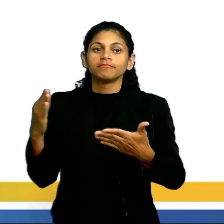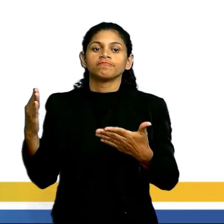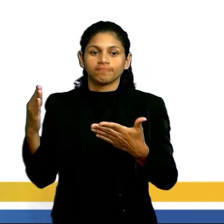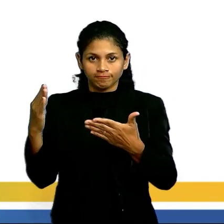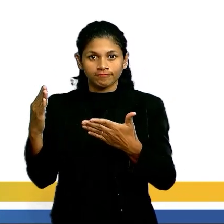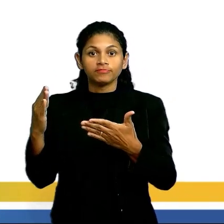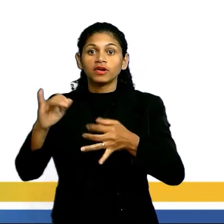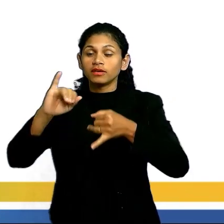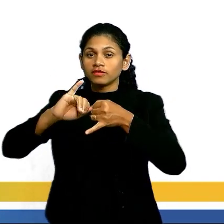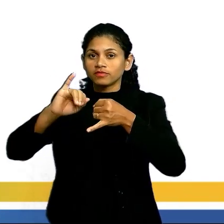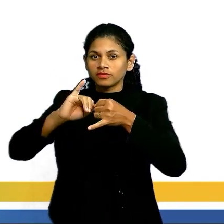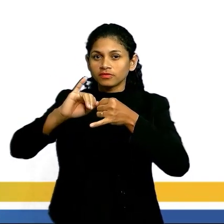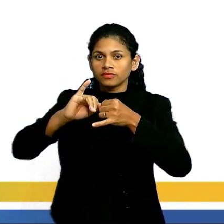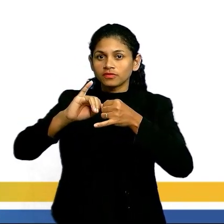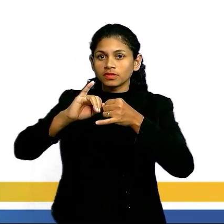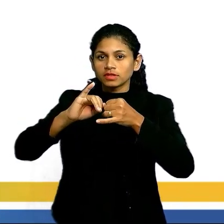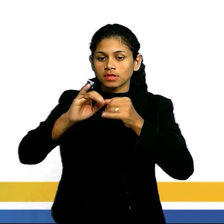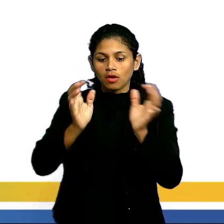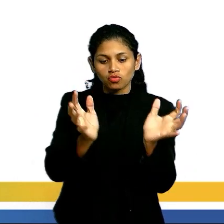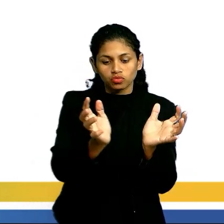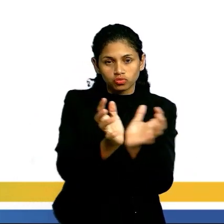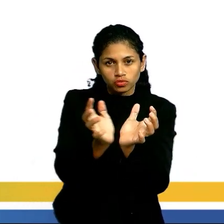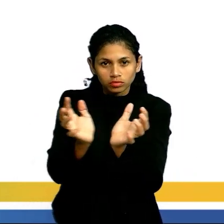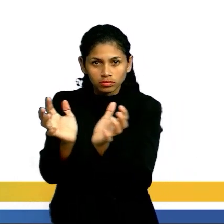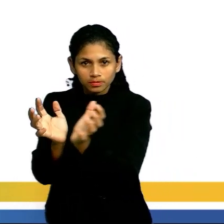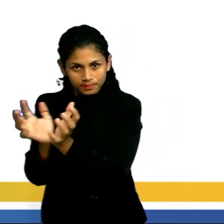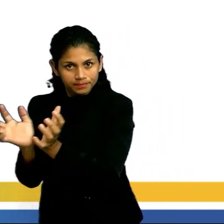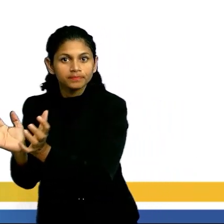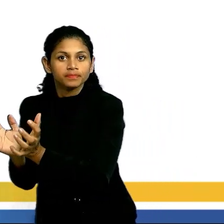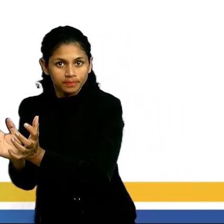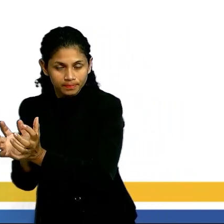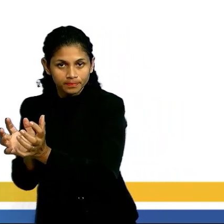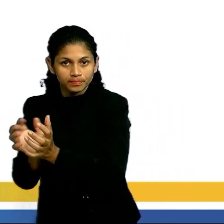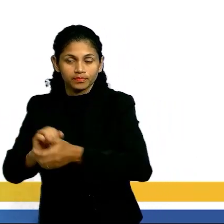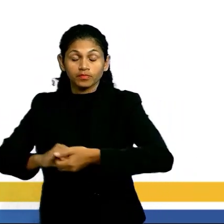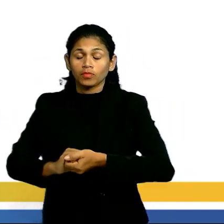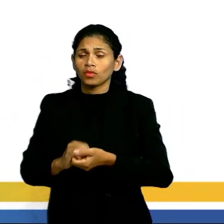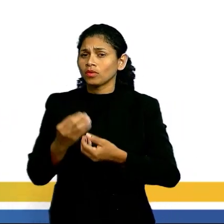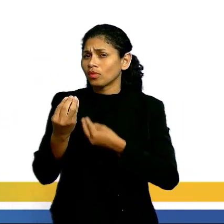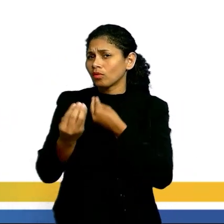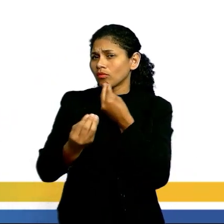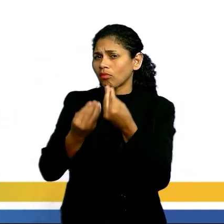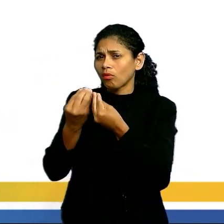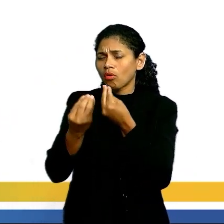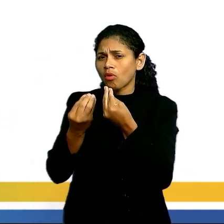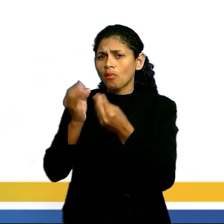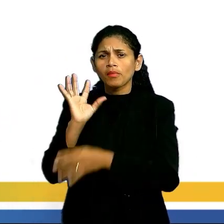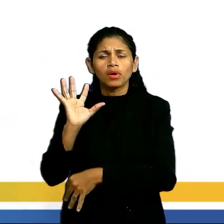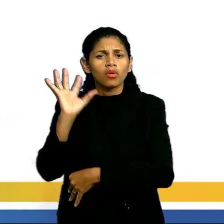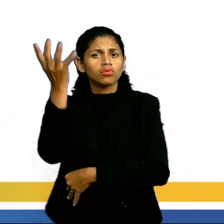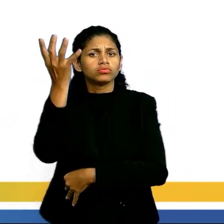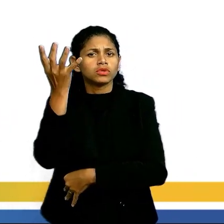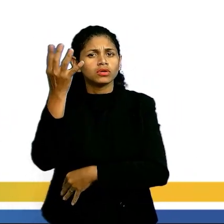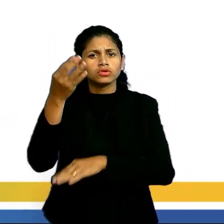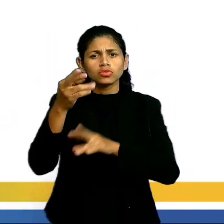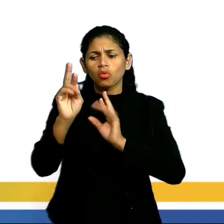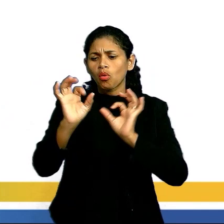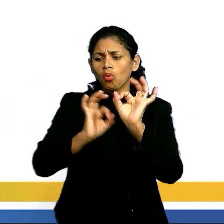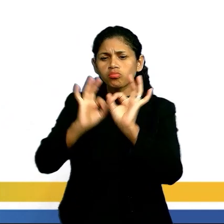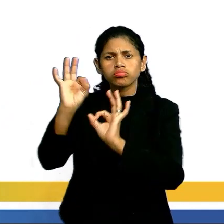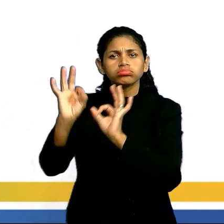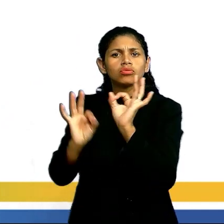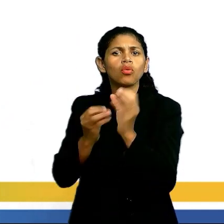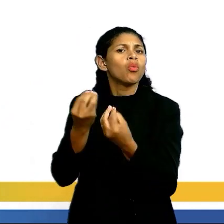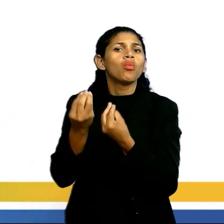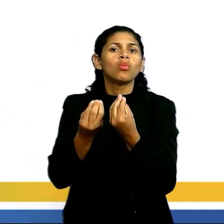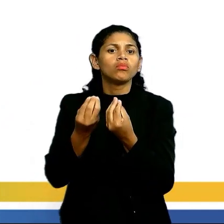as categorias taxonômicas, tá? Então, como é que funciona, como é que é organizado, pessoal?